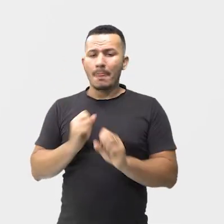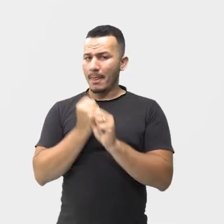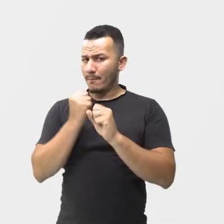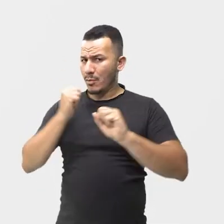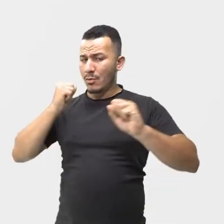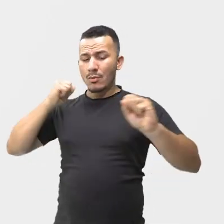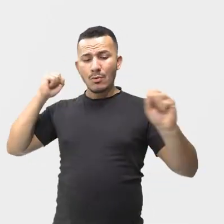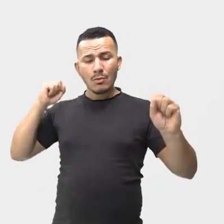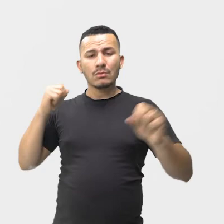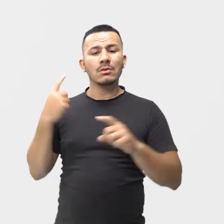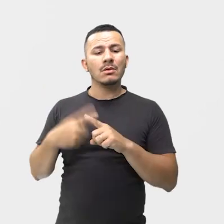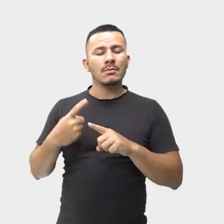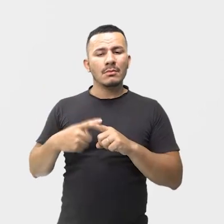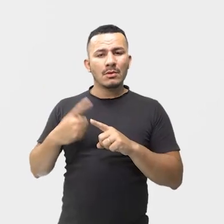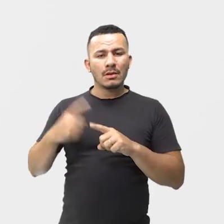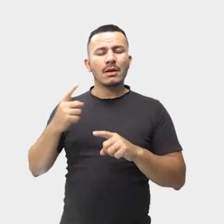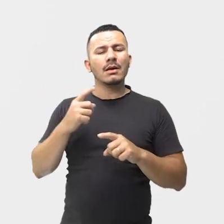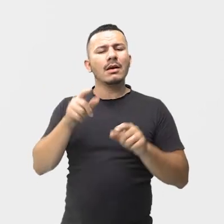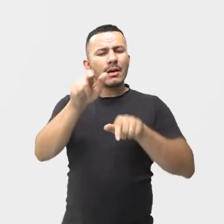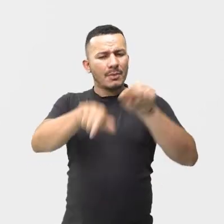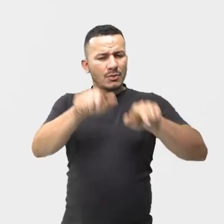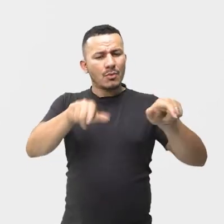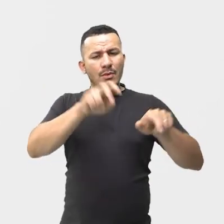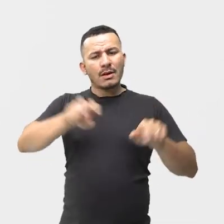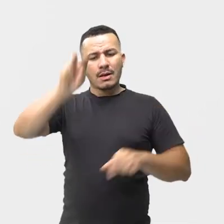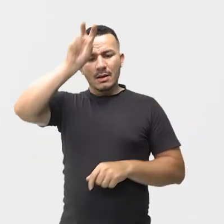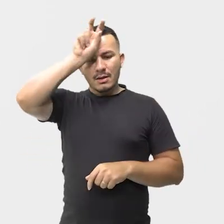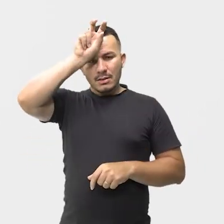enormes porque os egípcios,